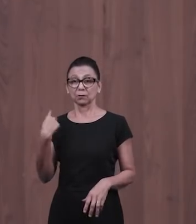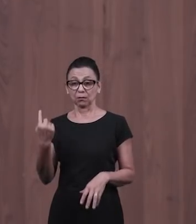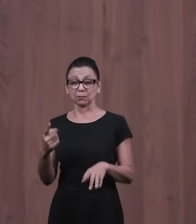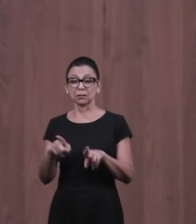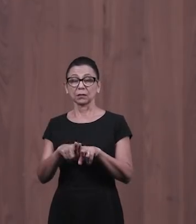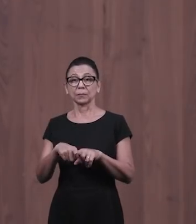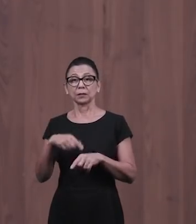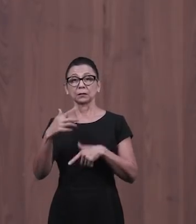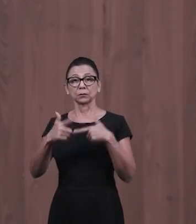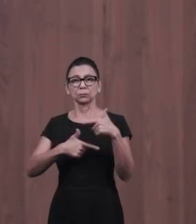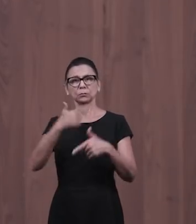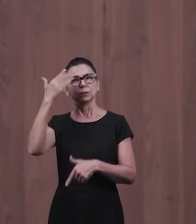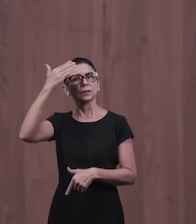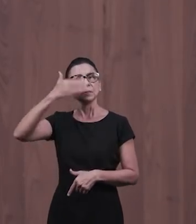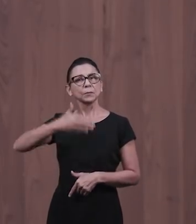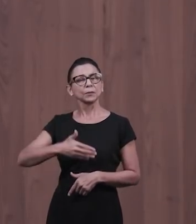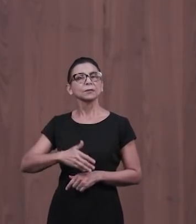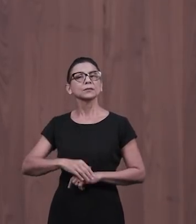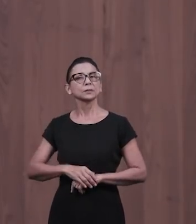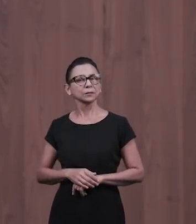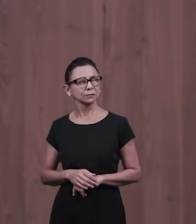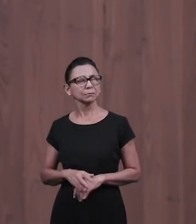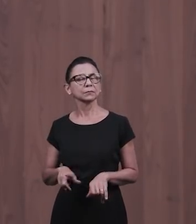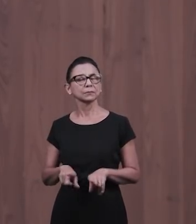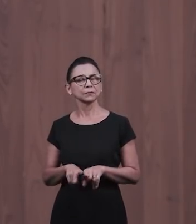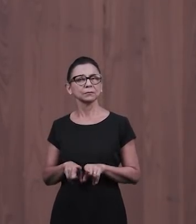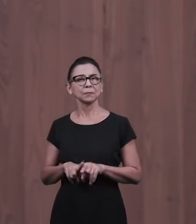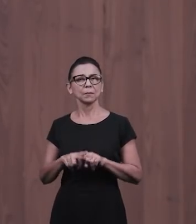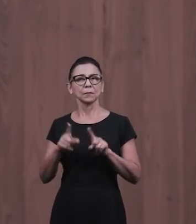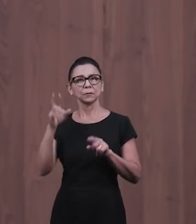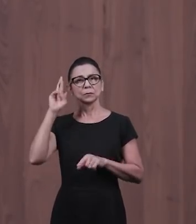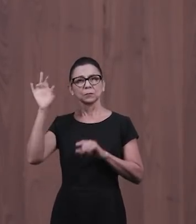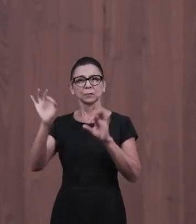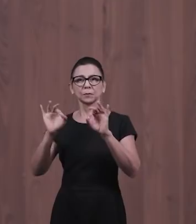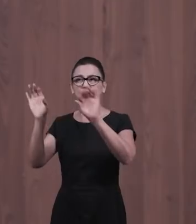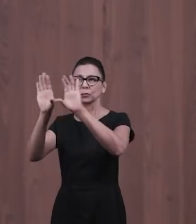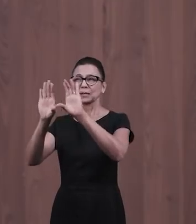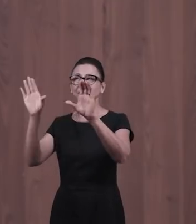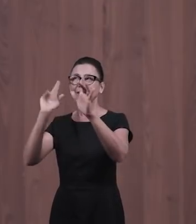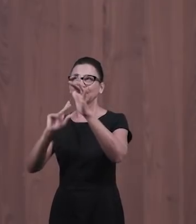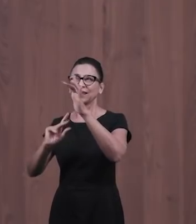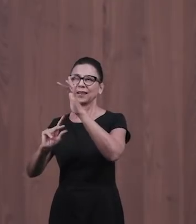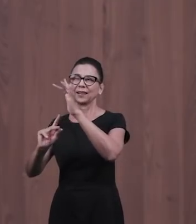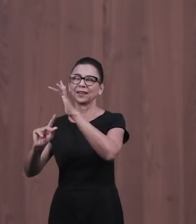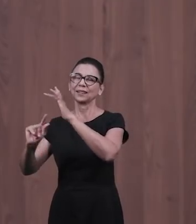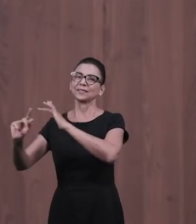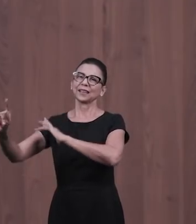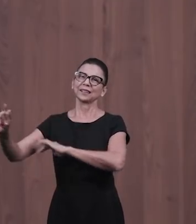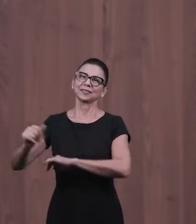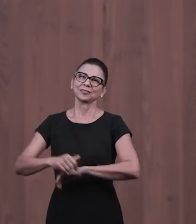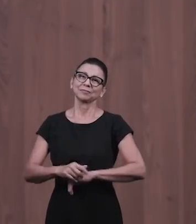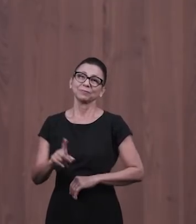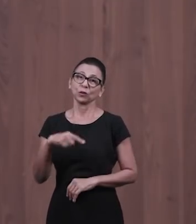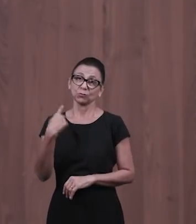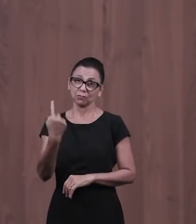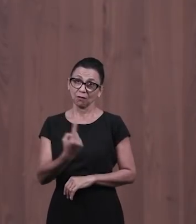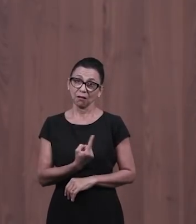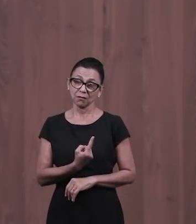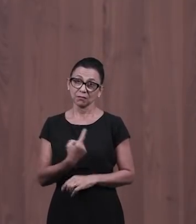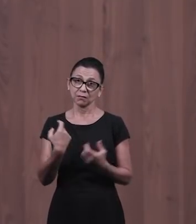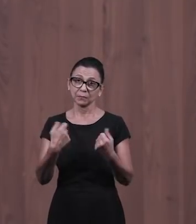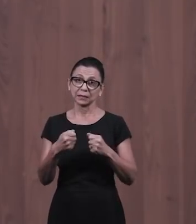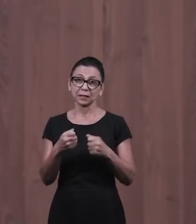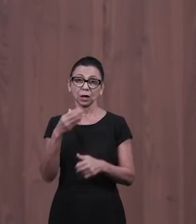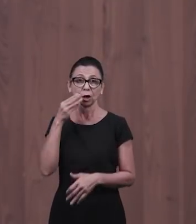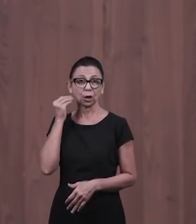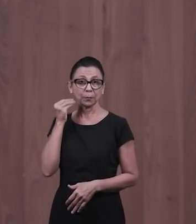ao céu, a eternidade que o Senhor tem preparado para nós. Por isso que possamos ser igual a Josué, estarmos na